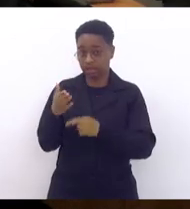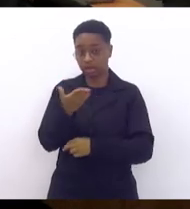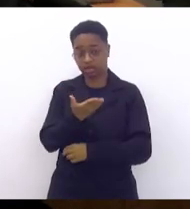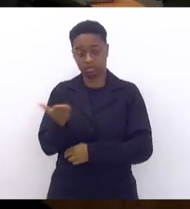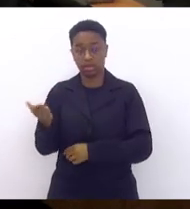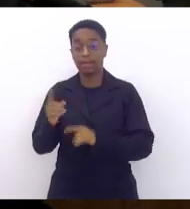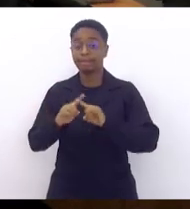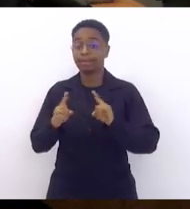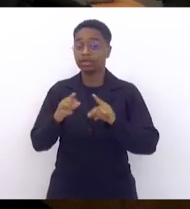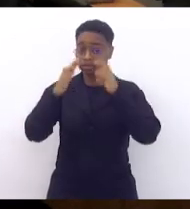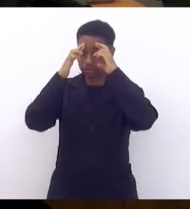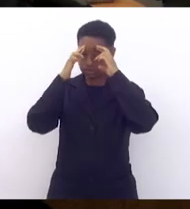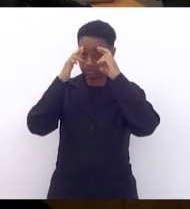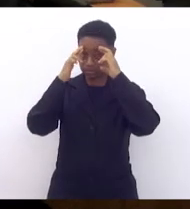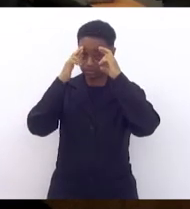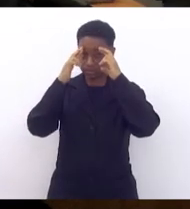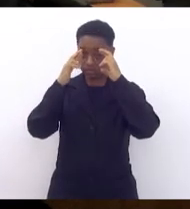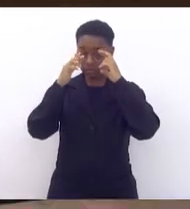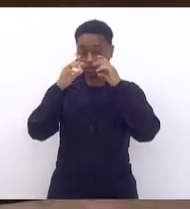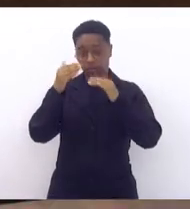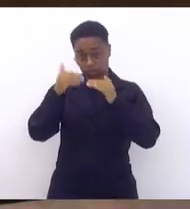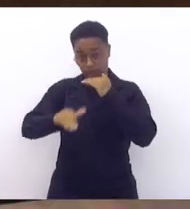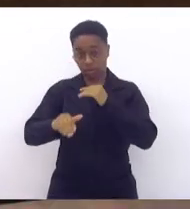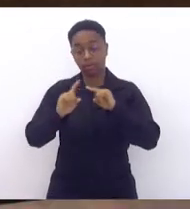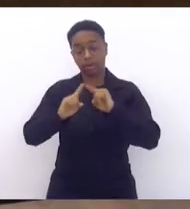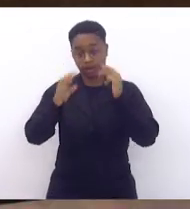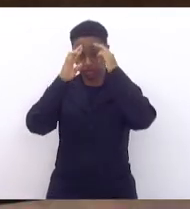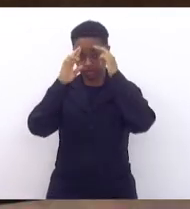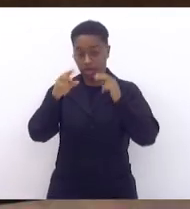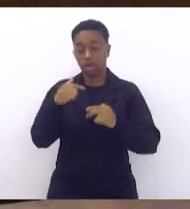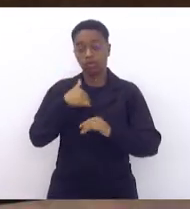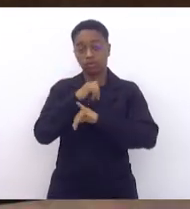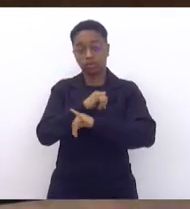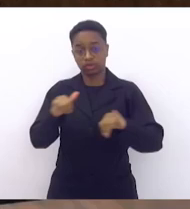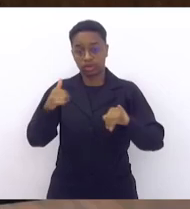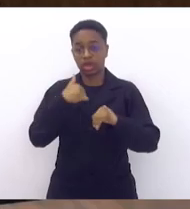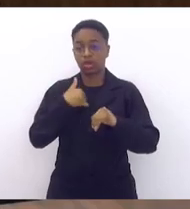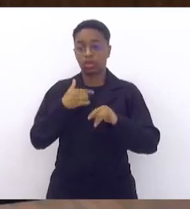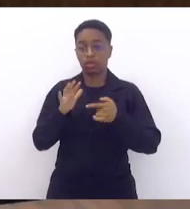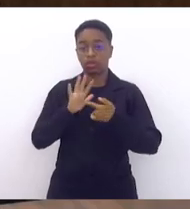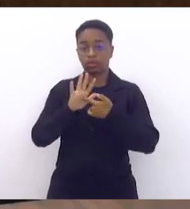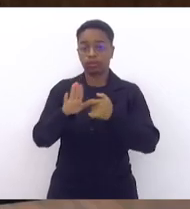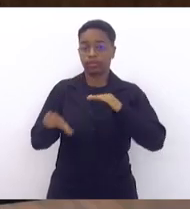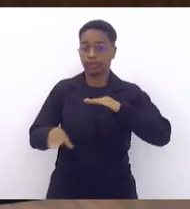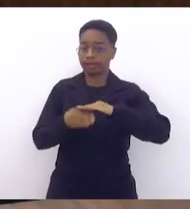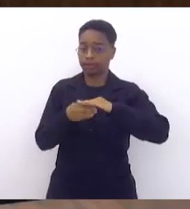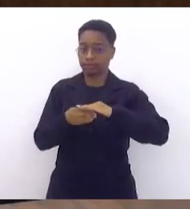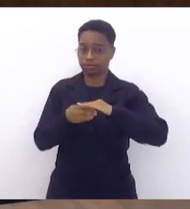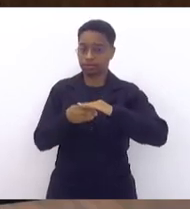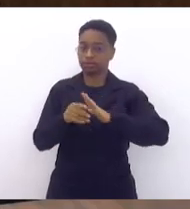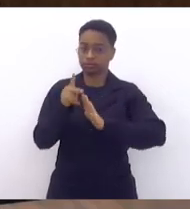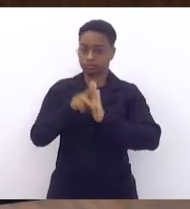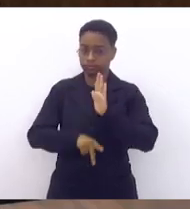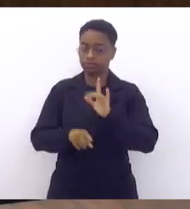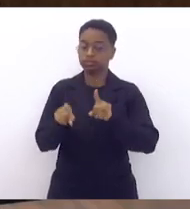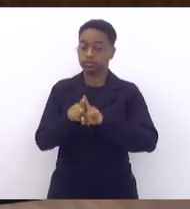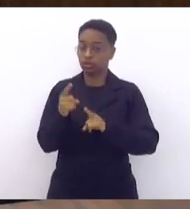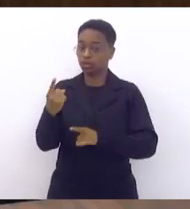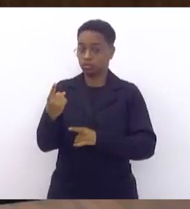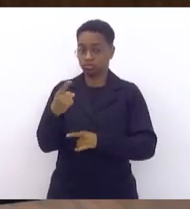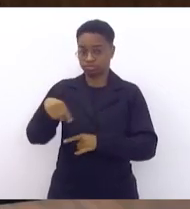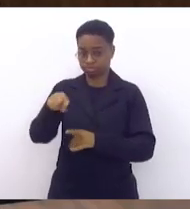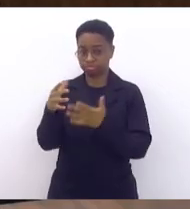respeitosamente. Bom, quero dizer que eu apresentei emendas nesse projeto. Uma até foi